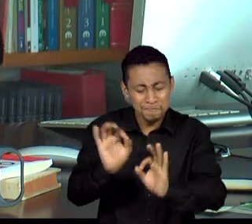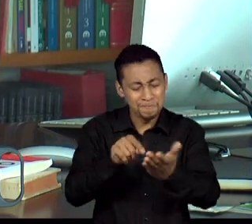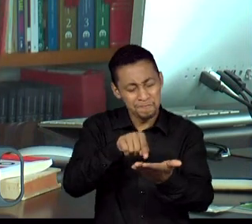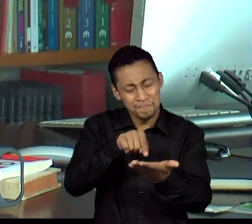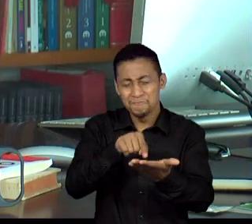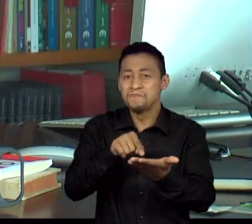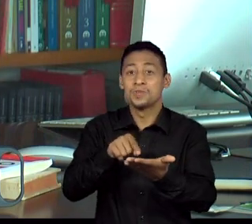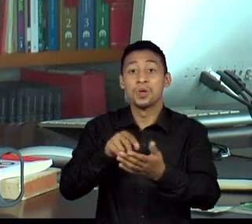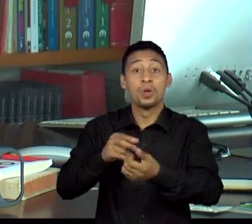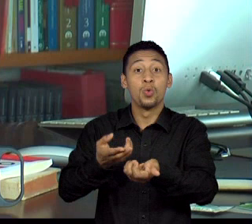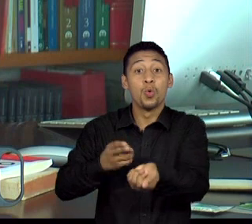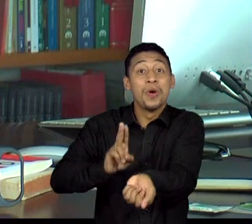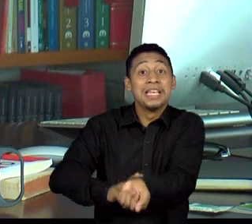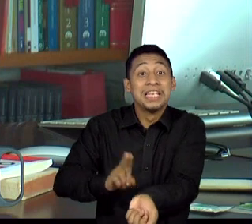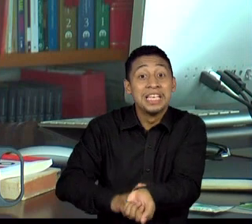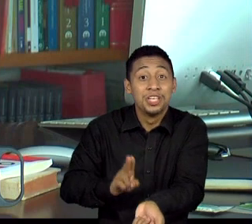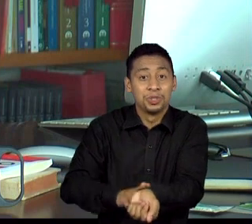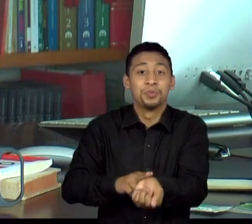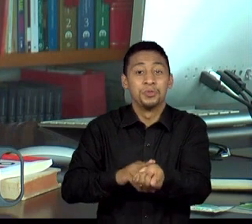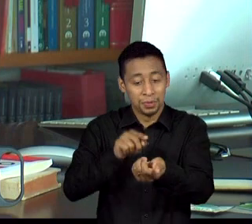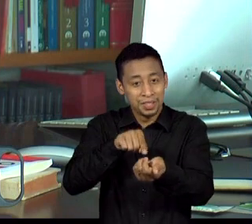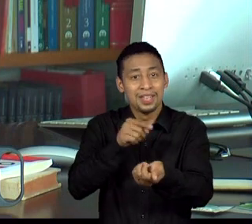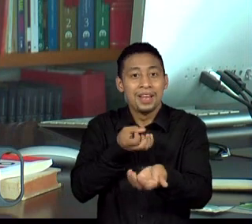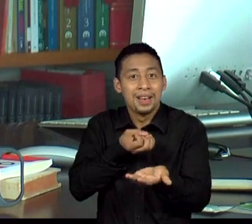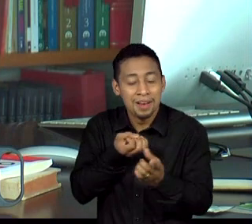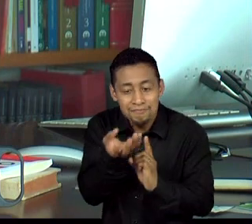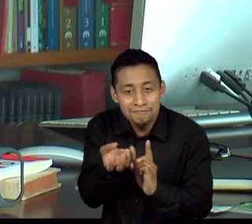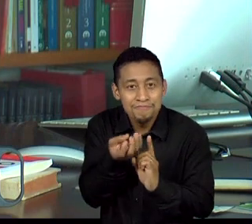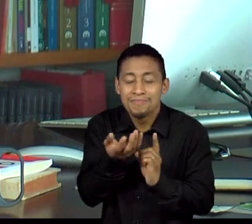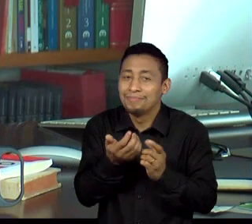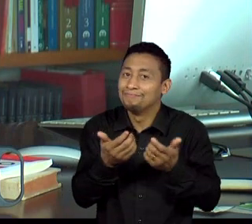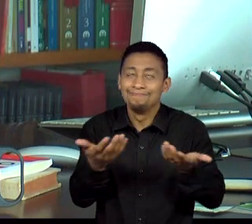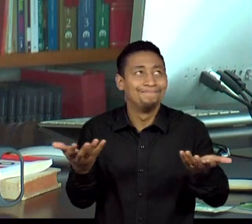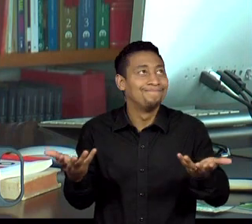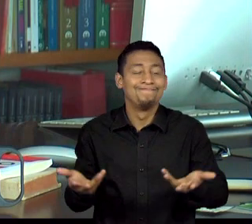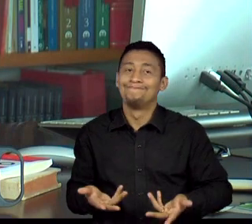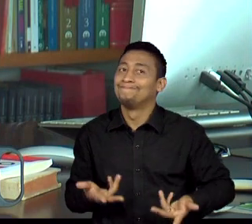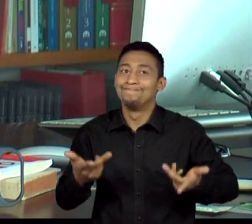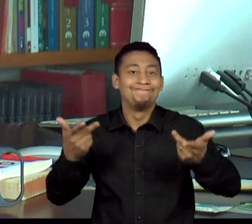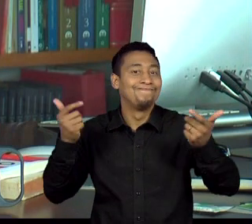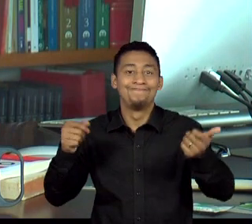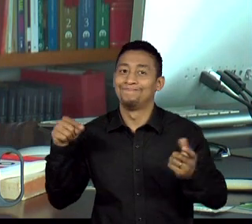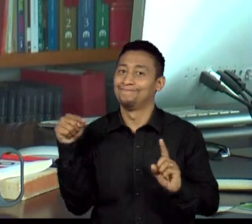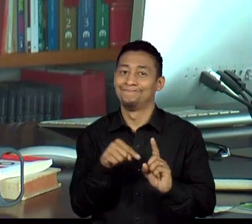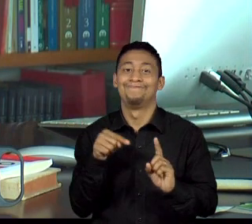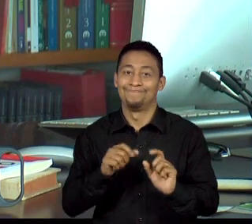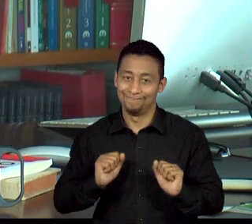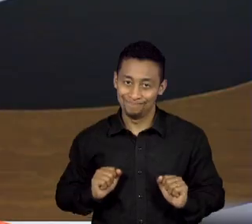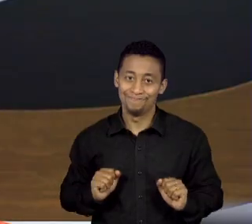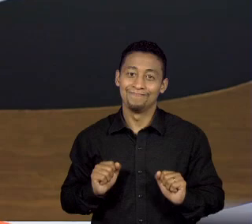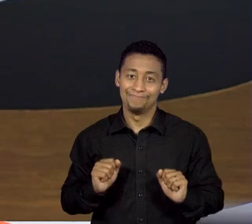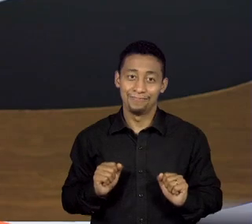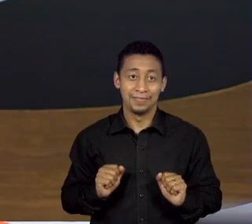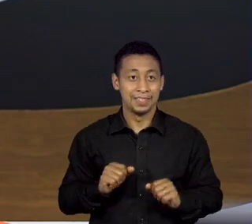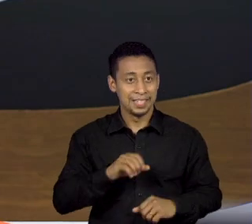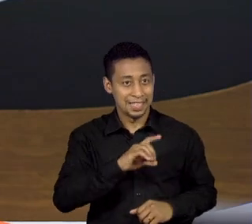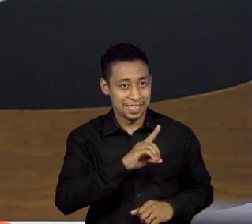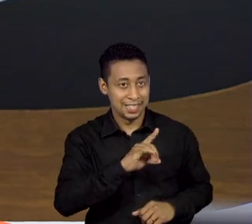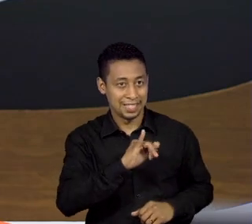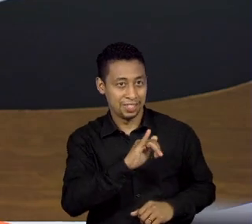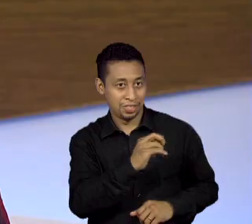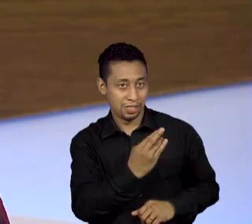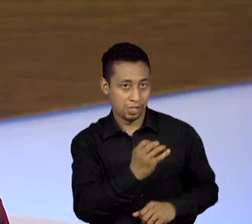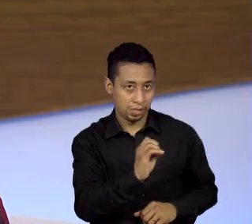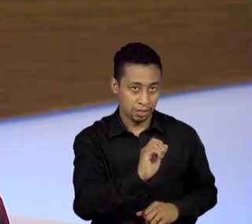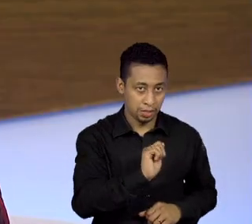um ritmo, até rimas internas. É muito impressionante assim o livro. Dirceu, agora sim.